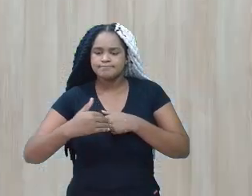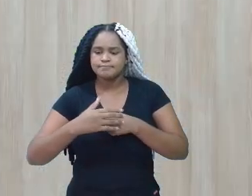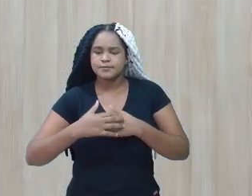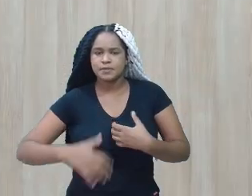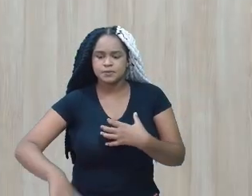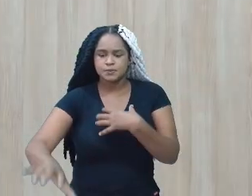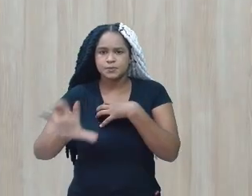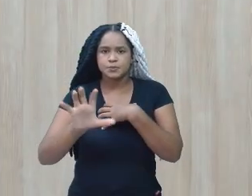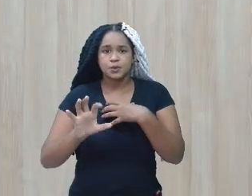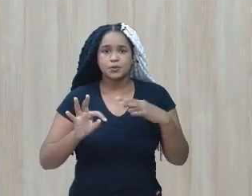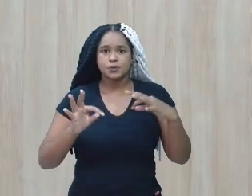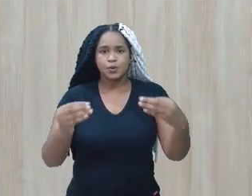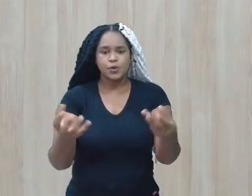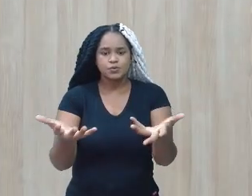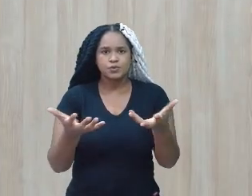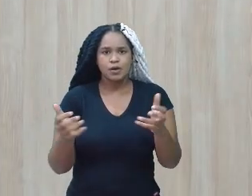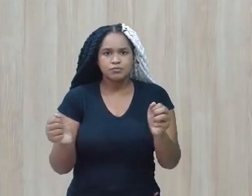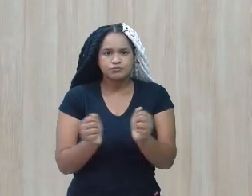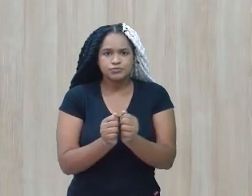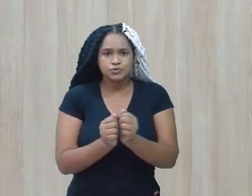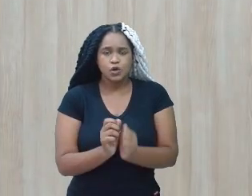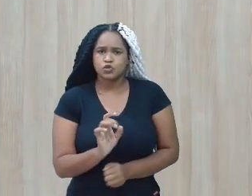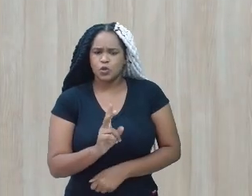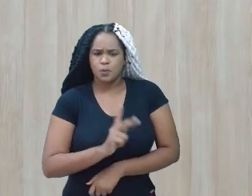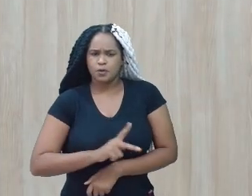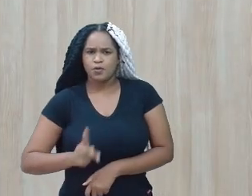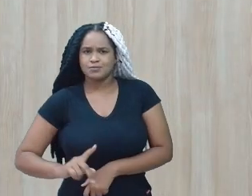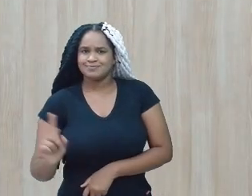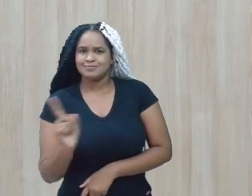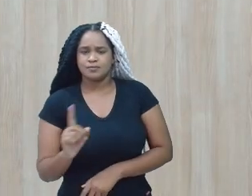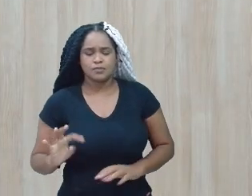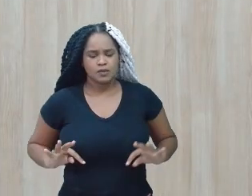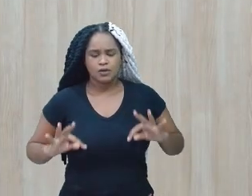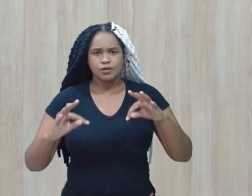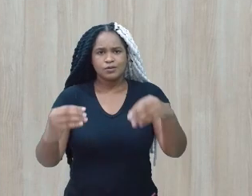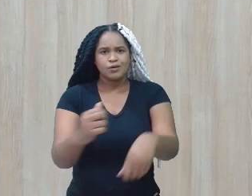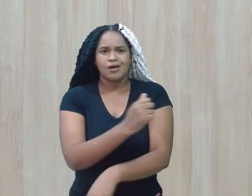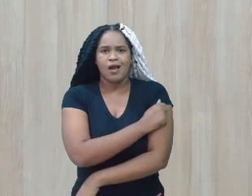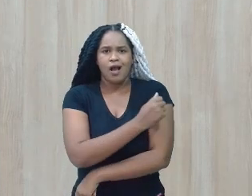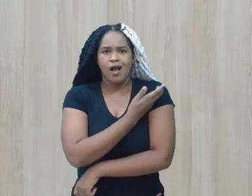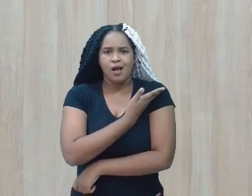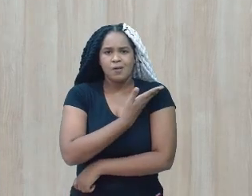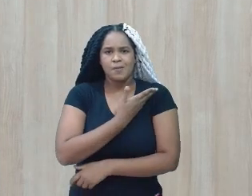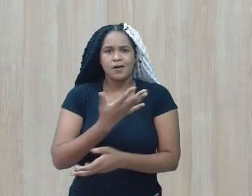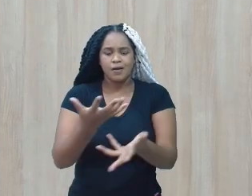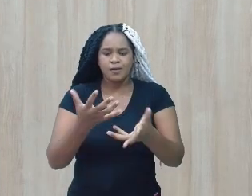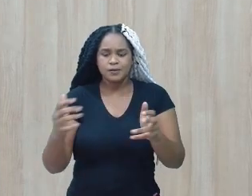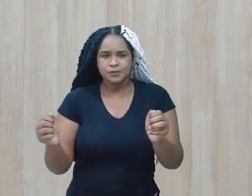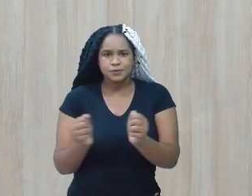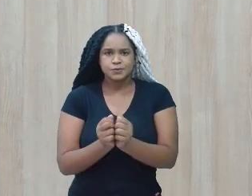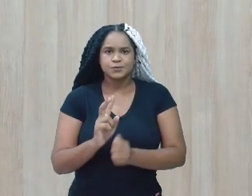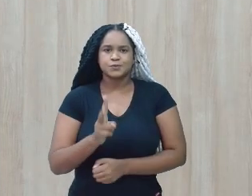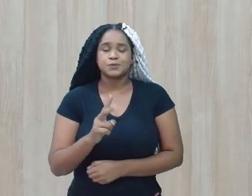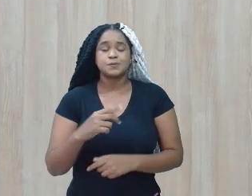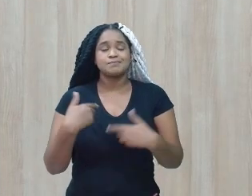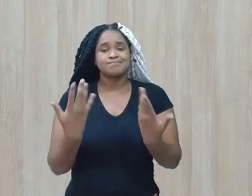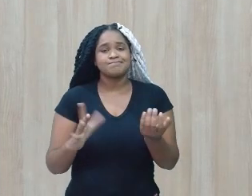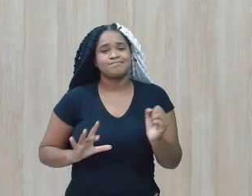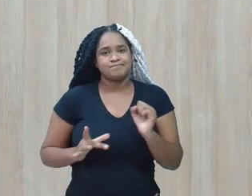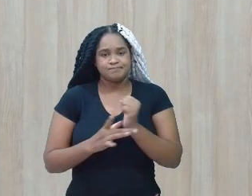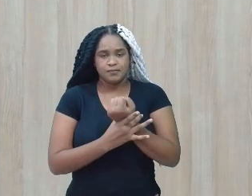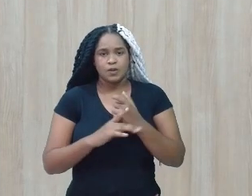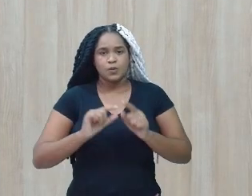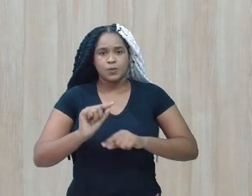esperado por todos, não só pelo professor, mas também pelos colegas. Então, isso garante